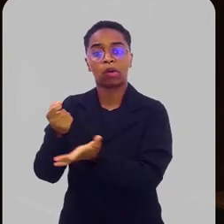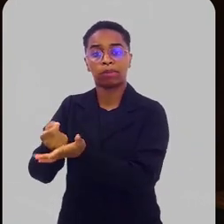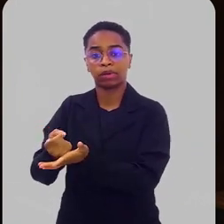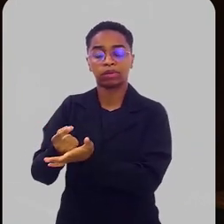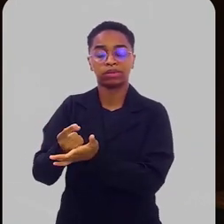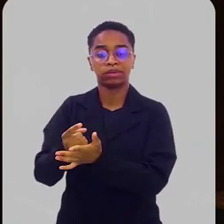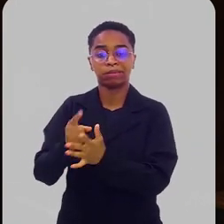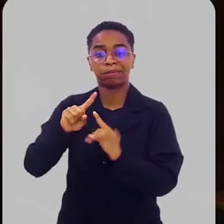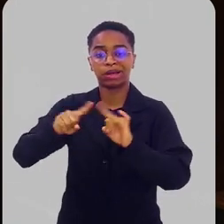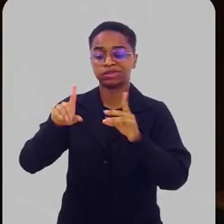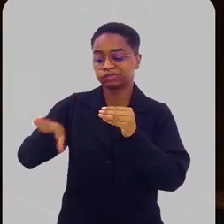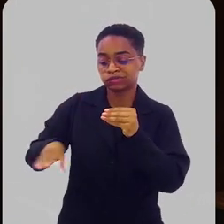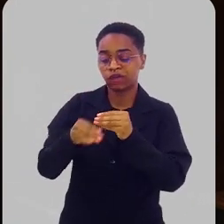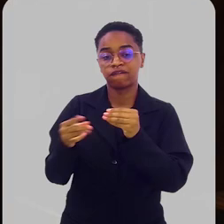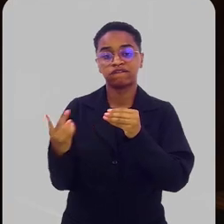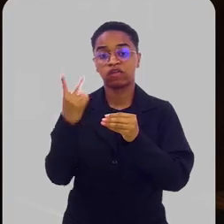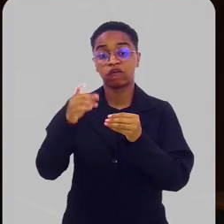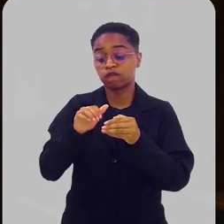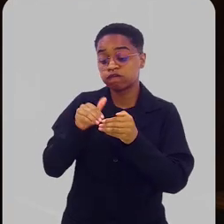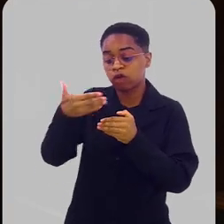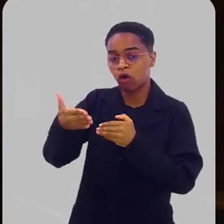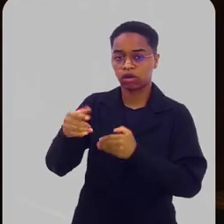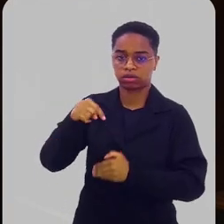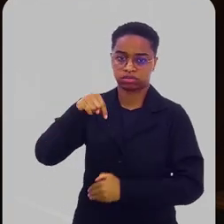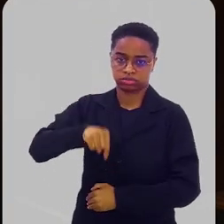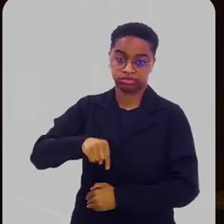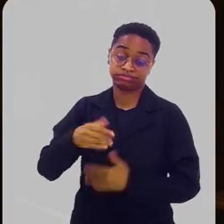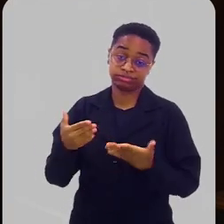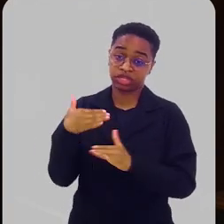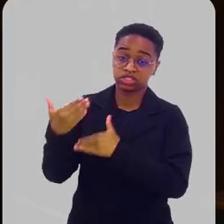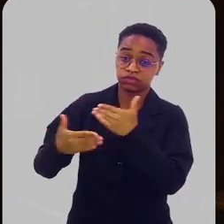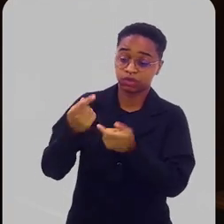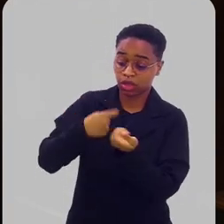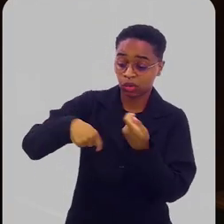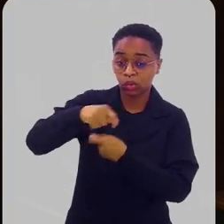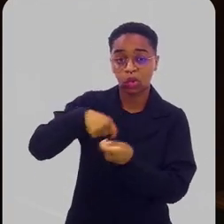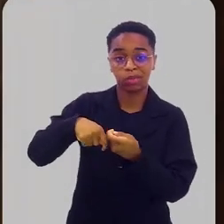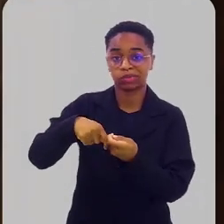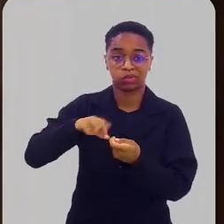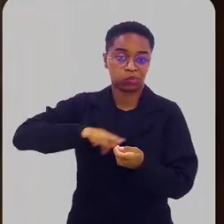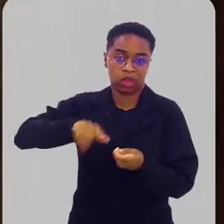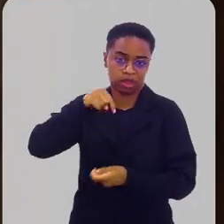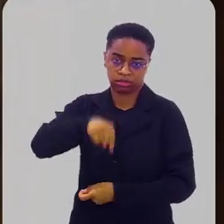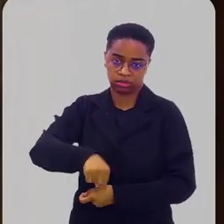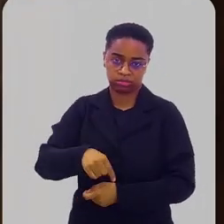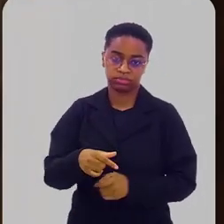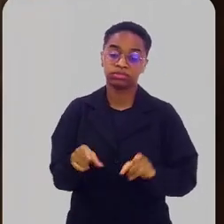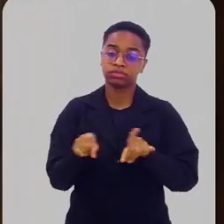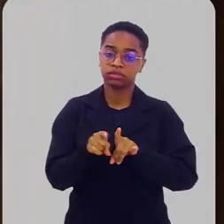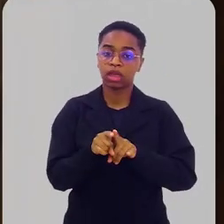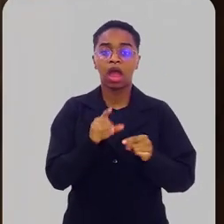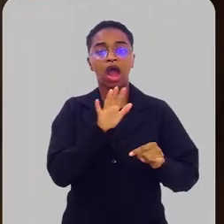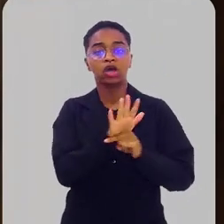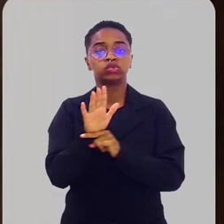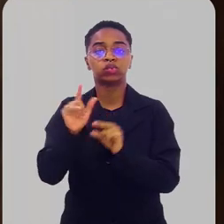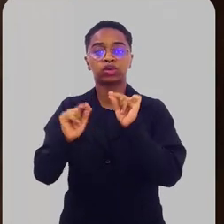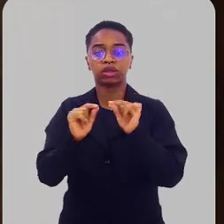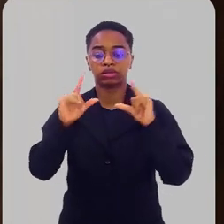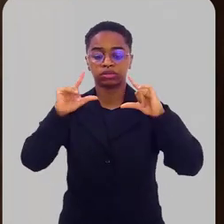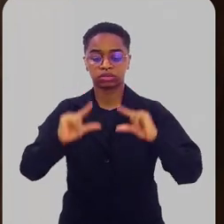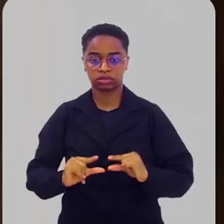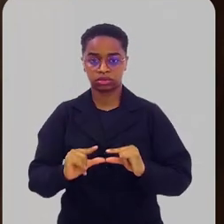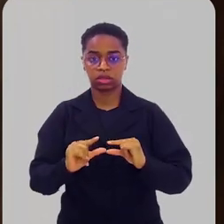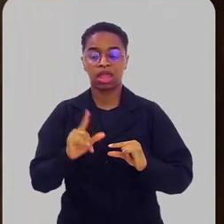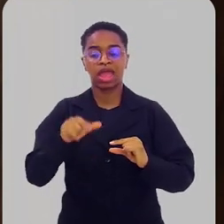agregando esse valor fora do Rio. Desenvolvimento econômico está indo para fora do Rio de Janeiro. Um dos fatores que contribuiu para essa